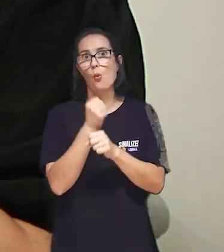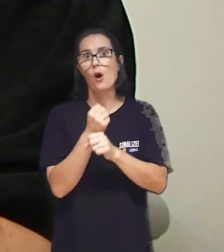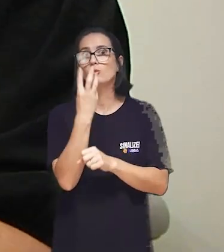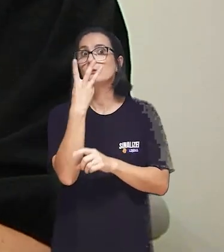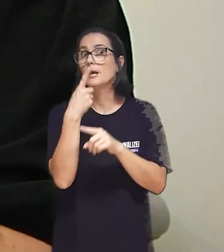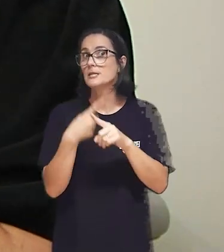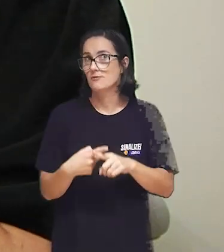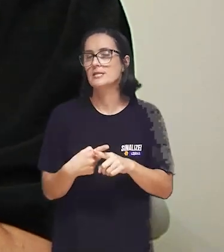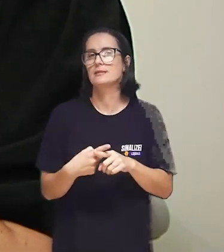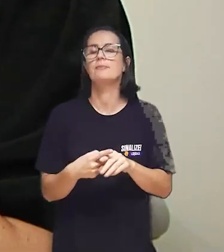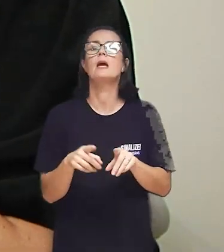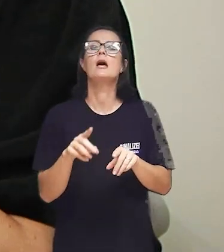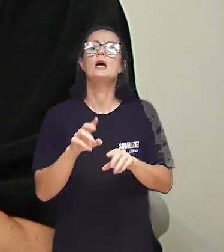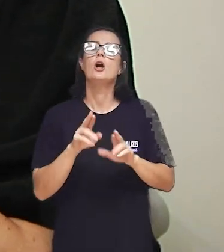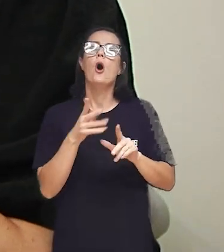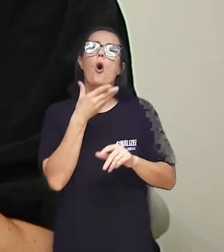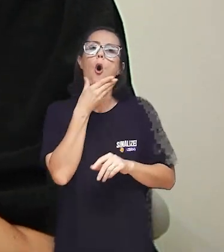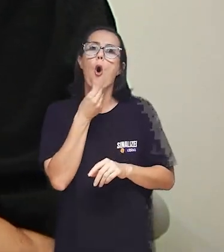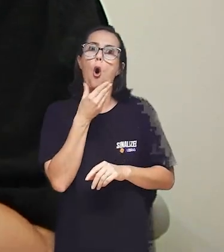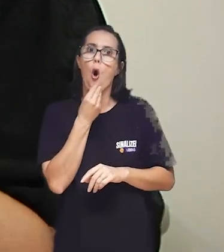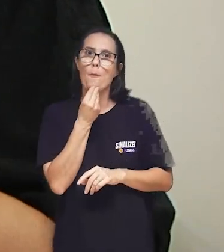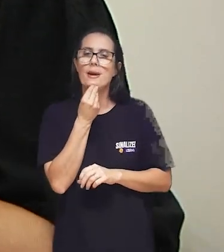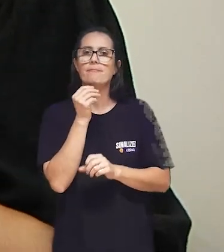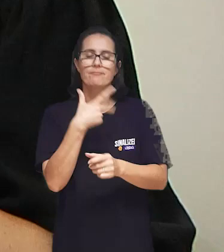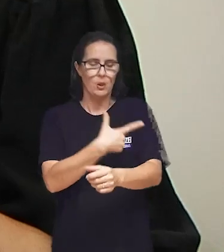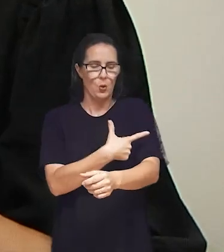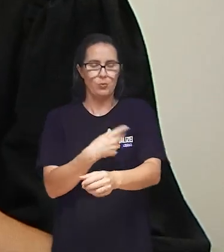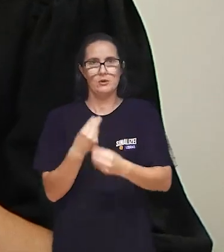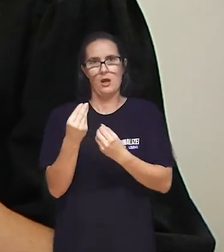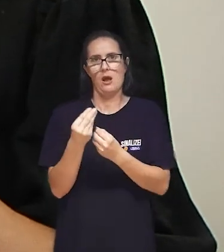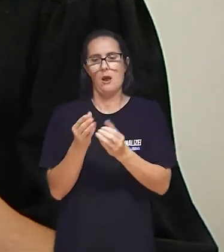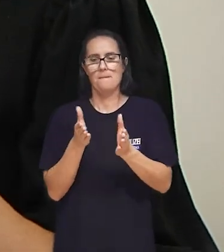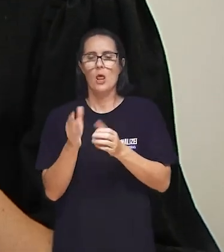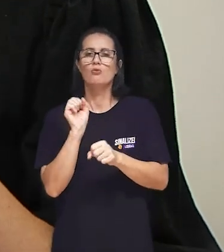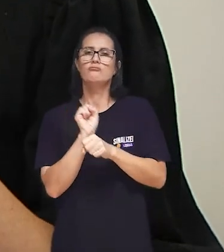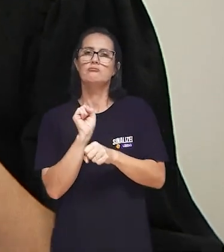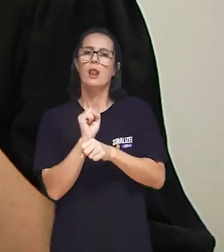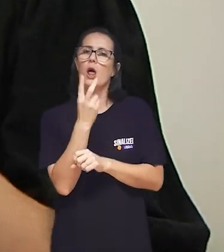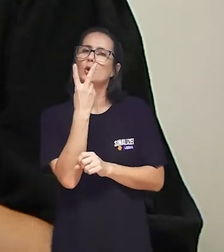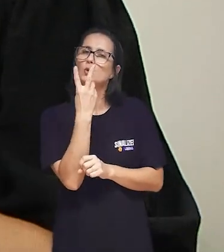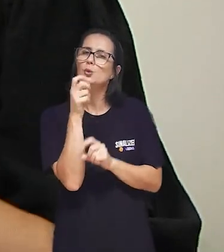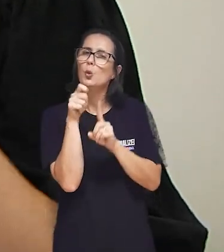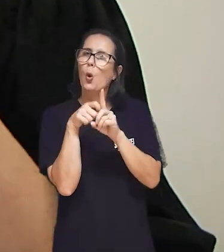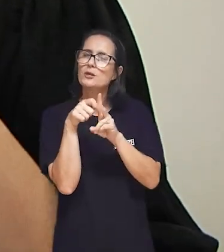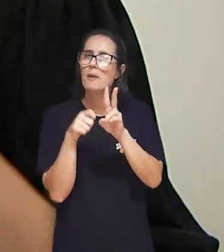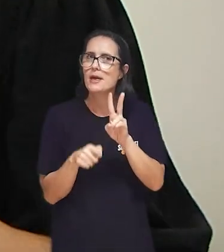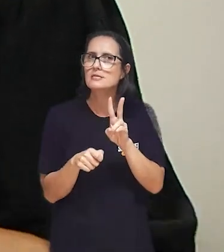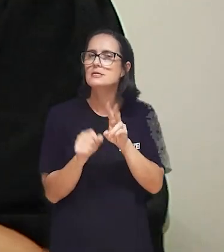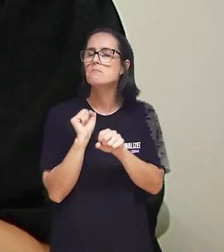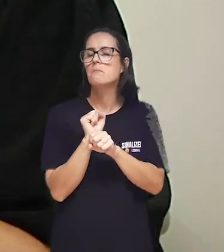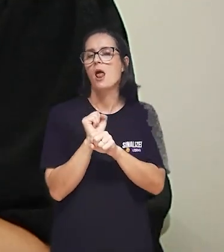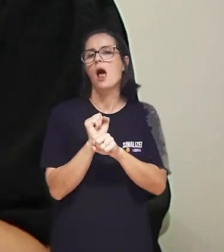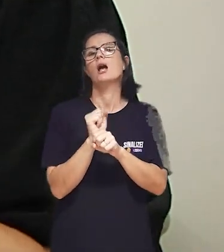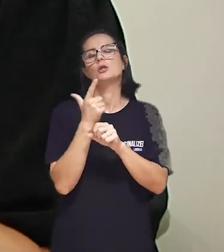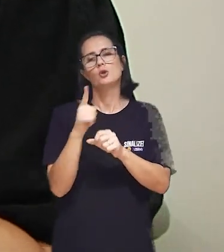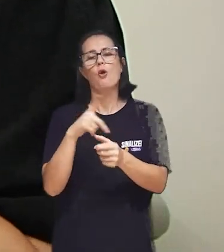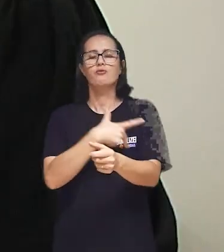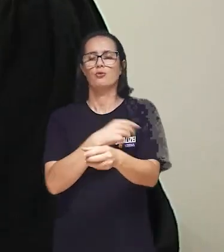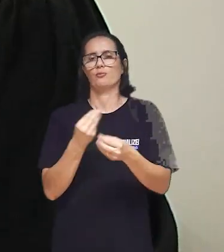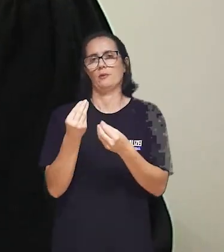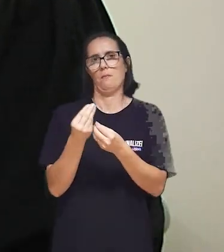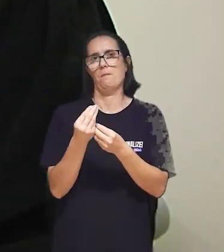O homem ele já pode fazer a cada 2 meses. E daí a gente consegue que o homem possa fazer 4 doações no